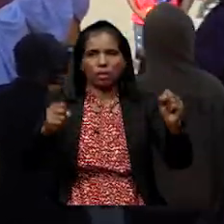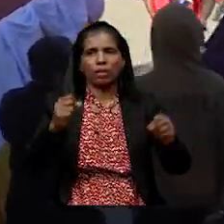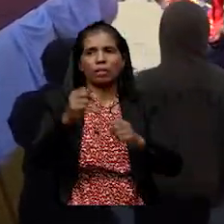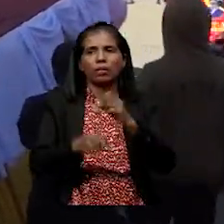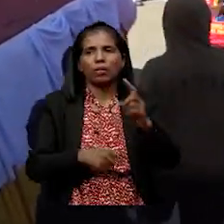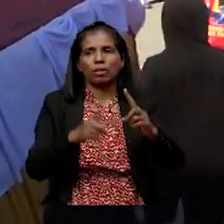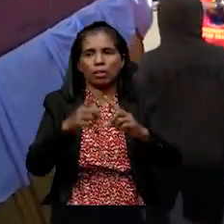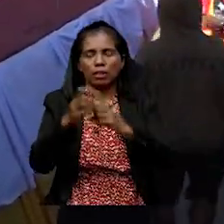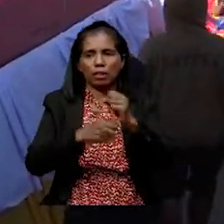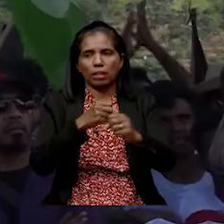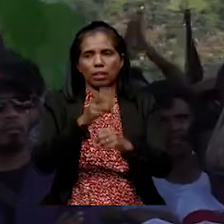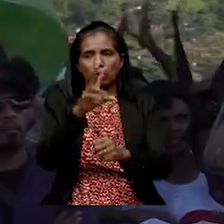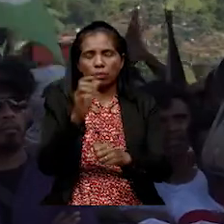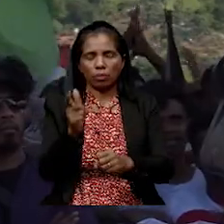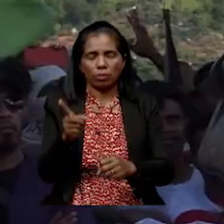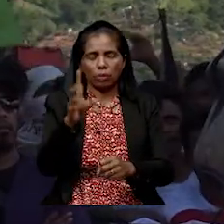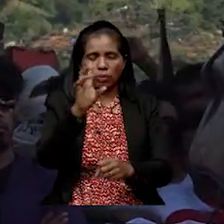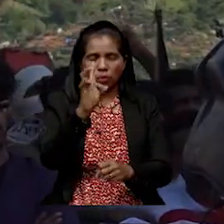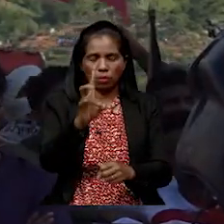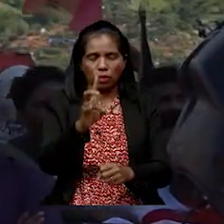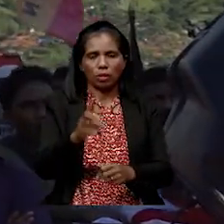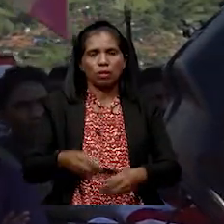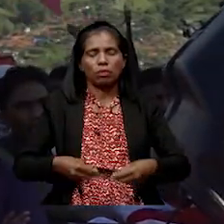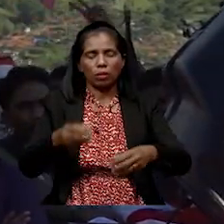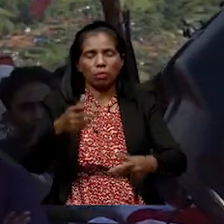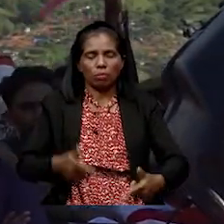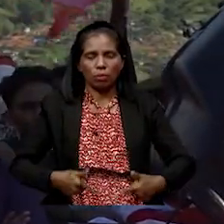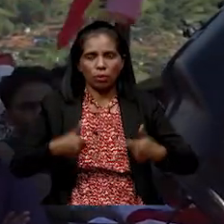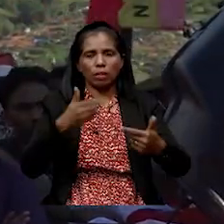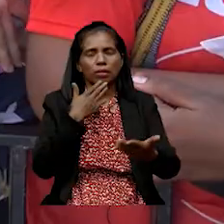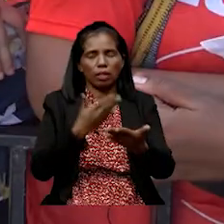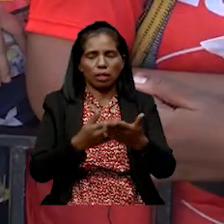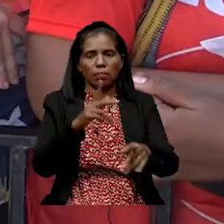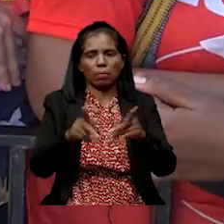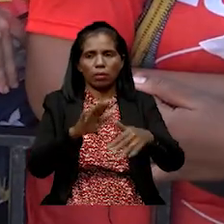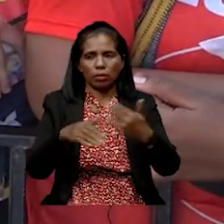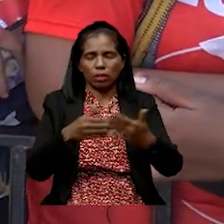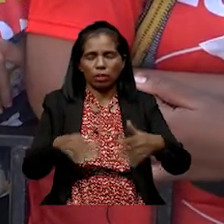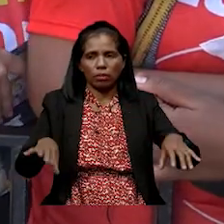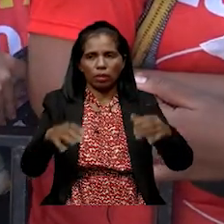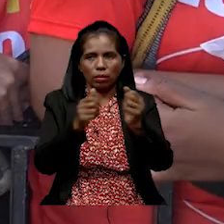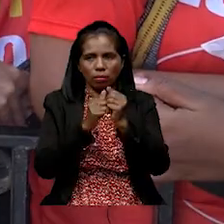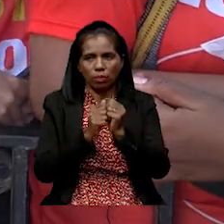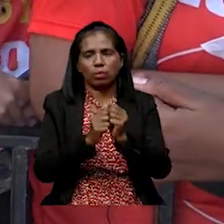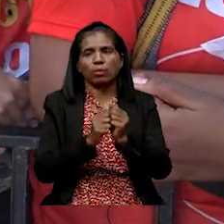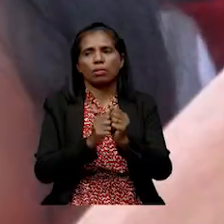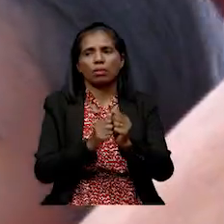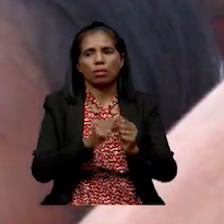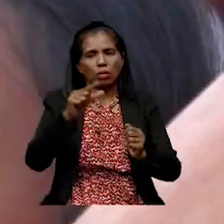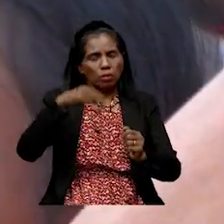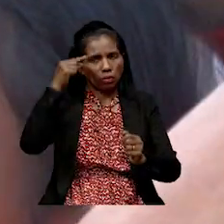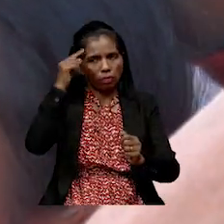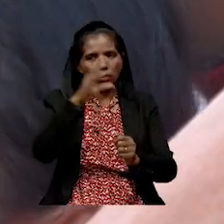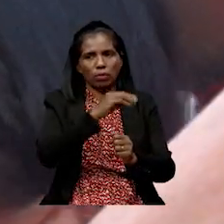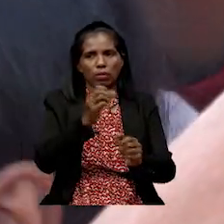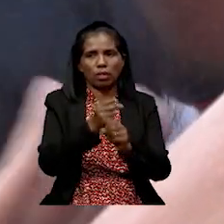ringrua runu resinghitu mak sei garante moris diak ba povu. Sei servisu hamutu ko organ soberano hotu liliu governo ho di